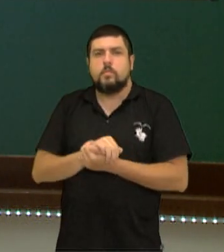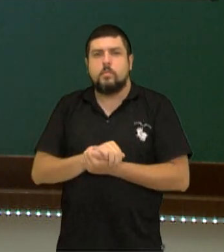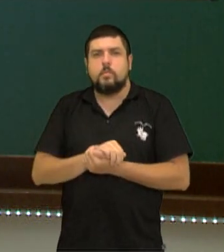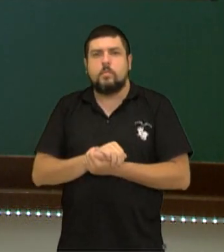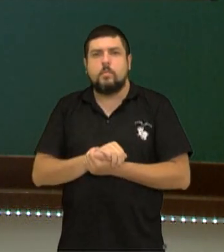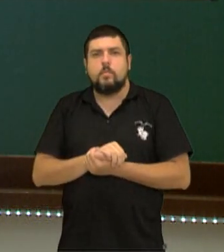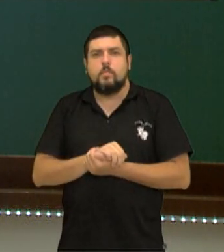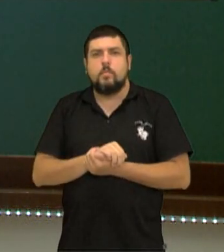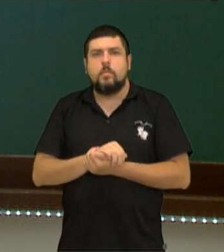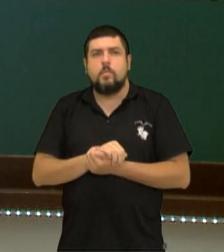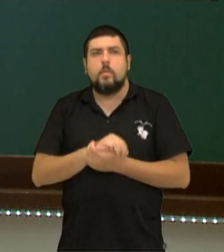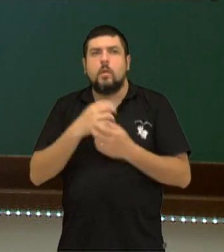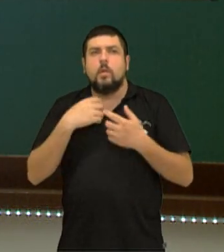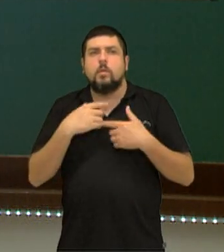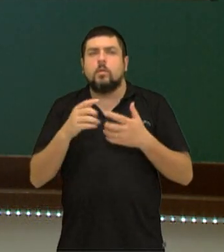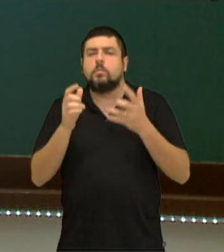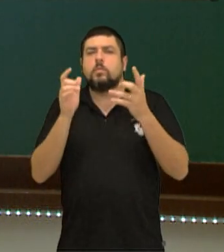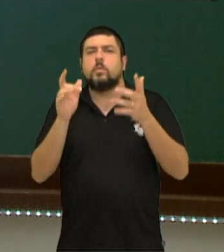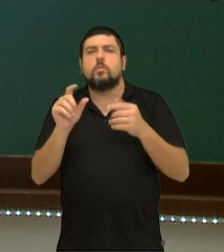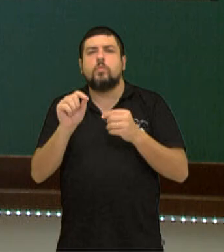operações que sobraram aqui?